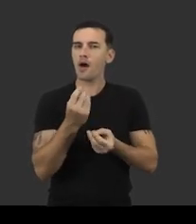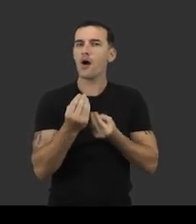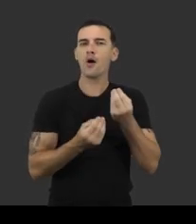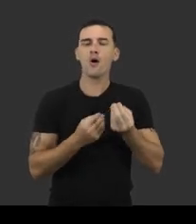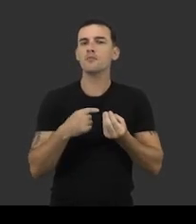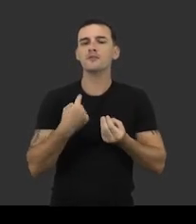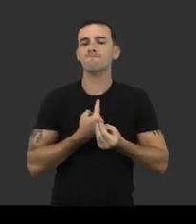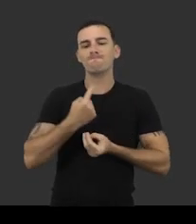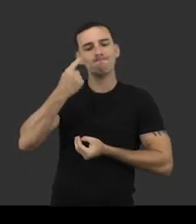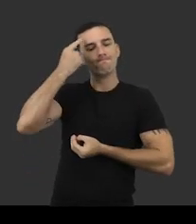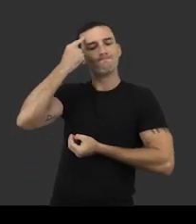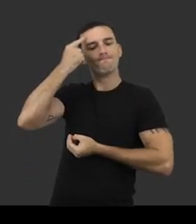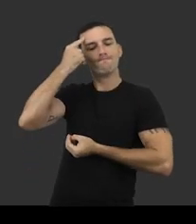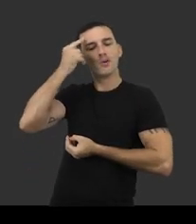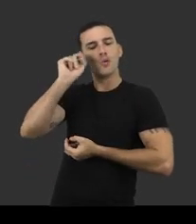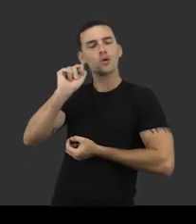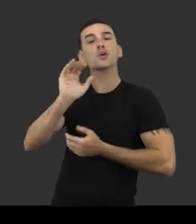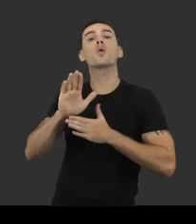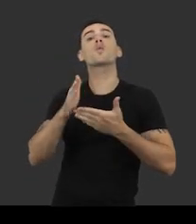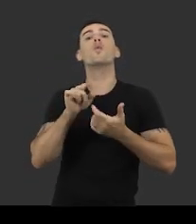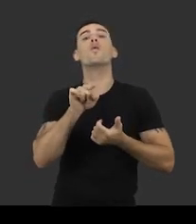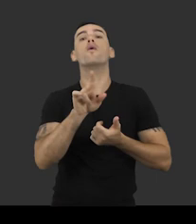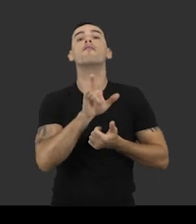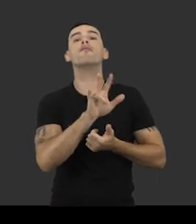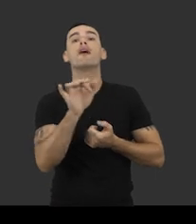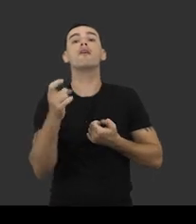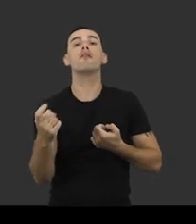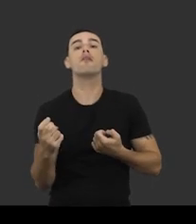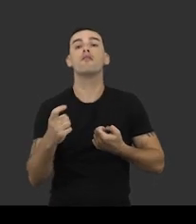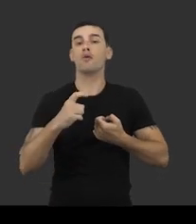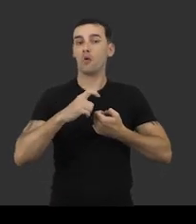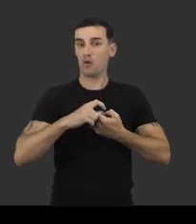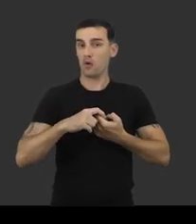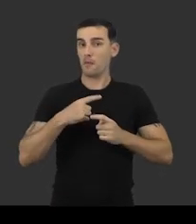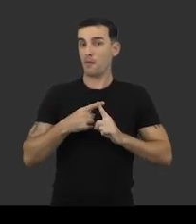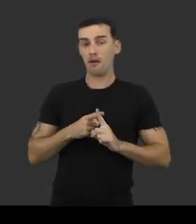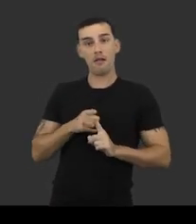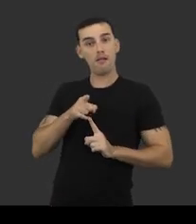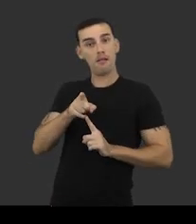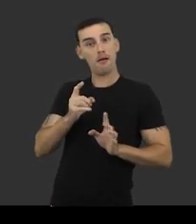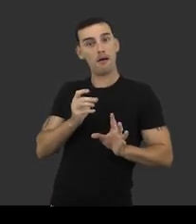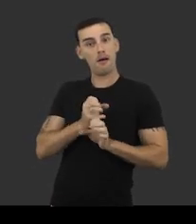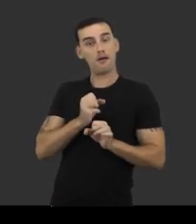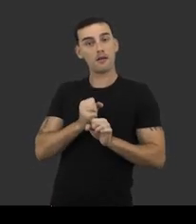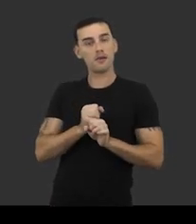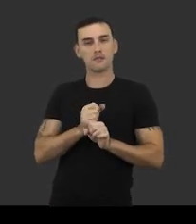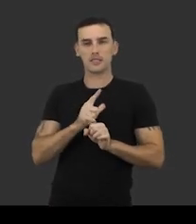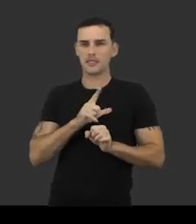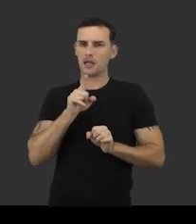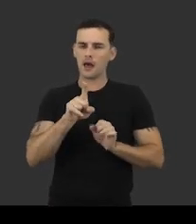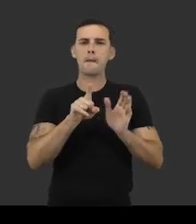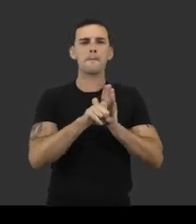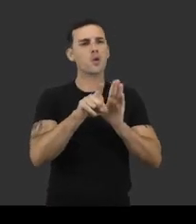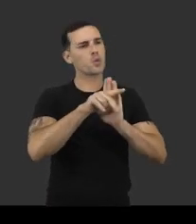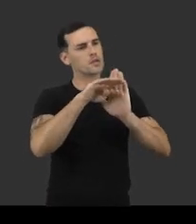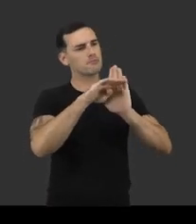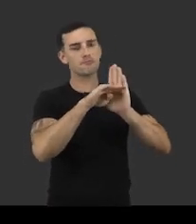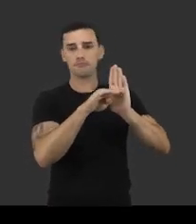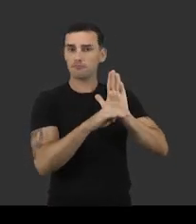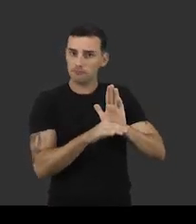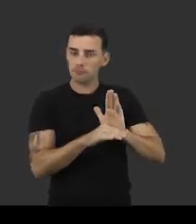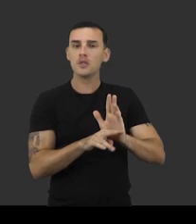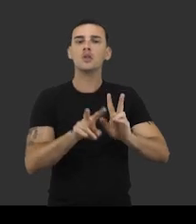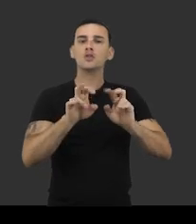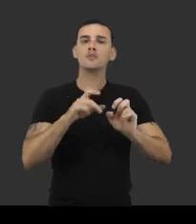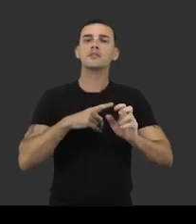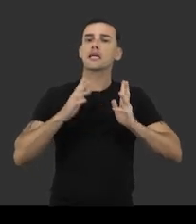poder pensar em quando vai ser o retorno desse paciente. E esse cálculo tem lá uma série de perguntas